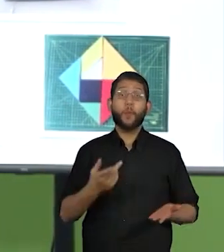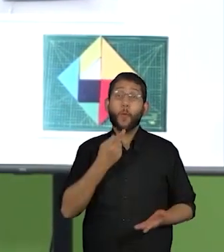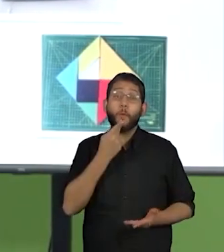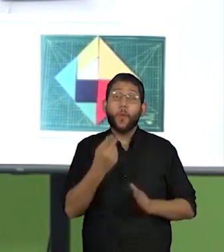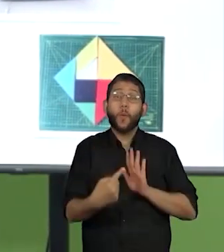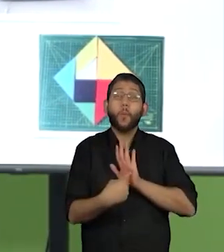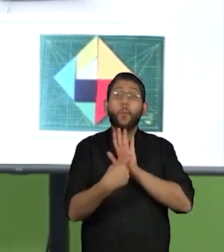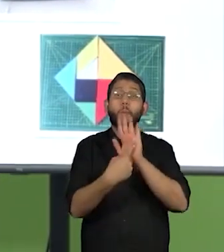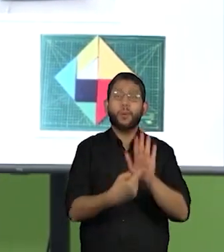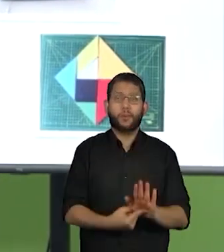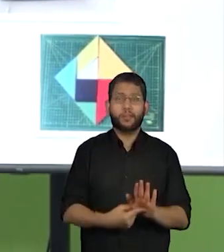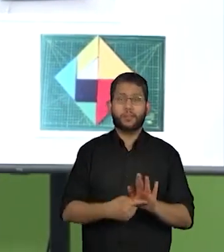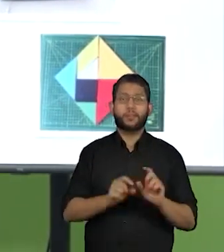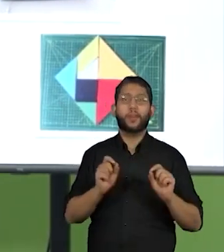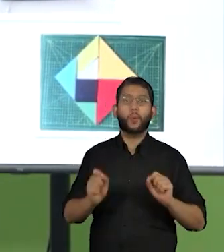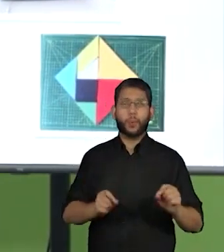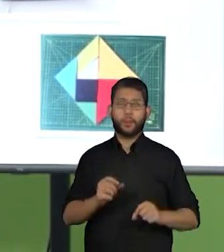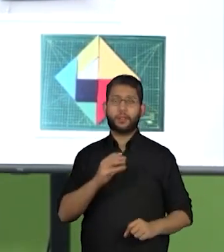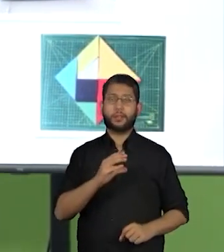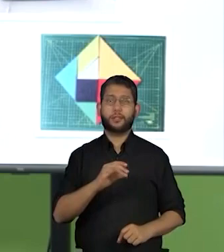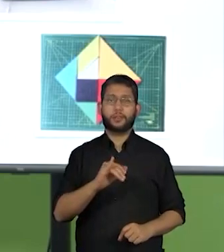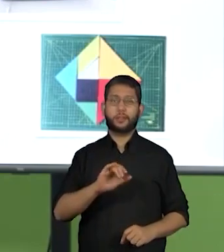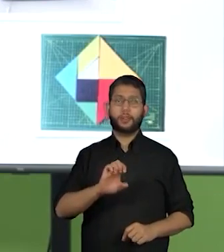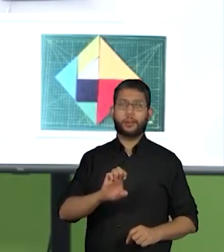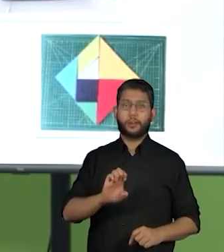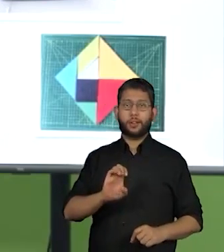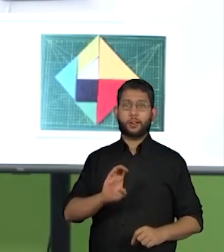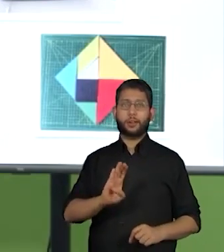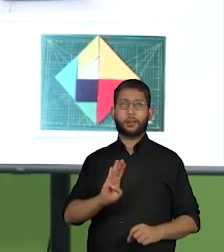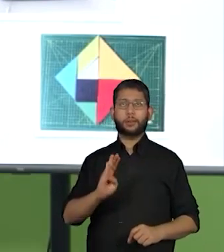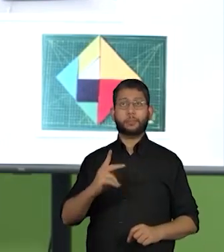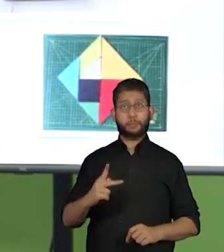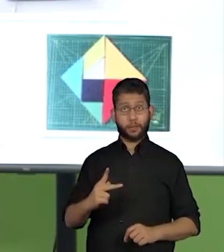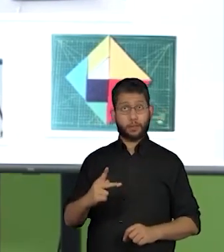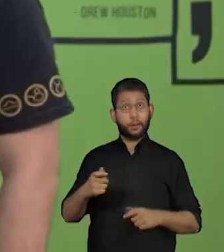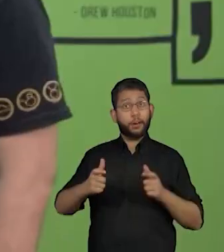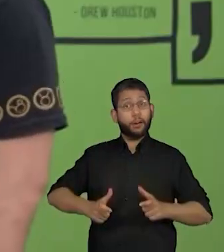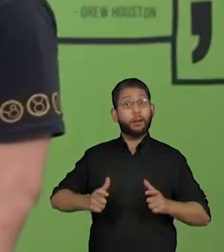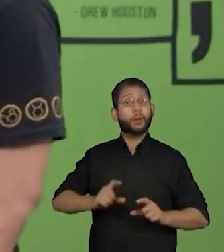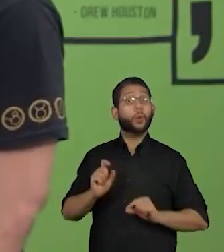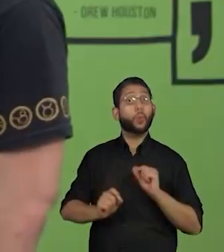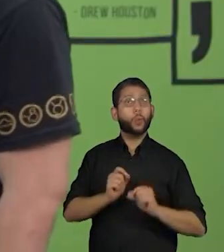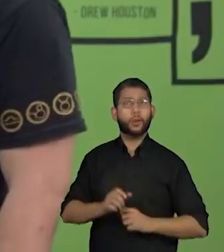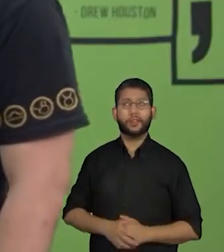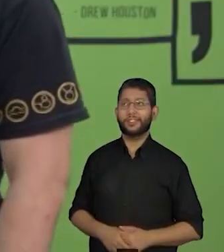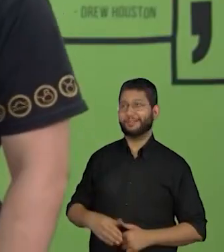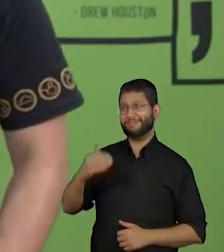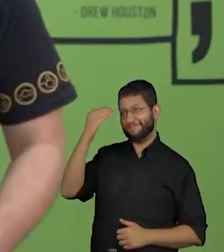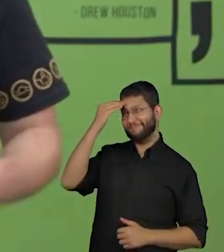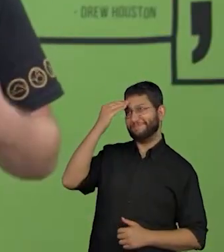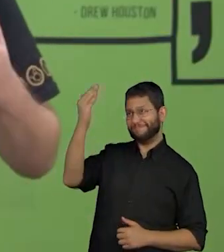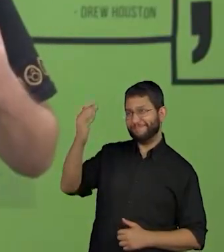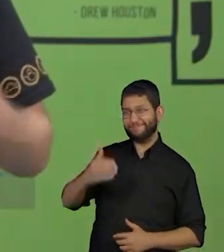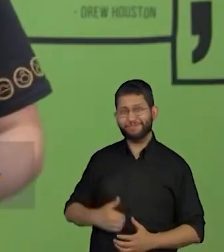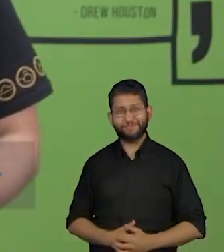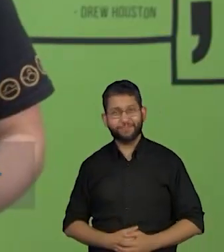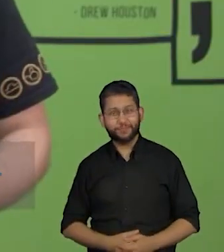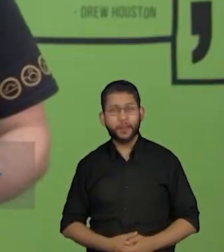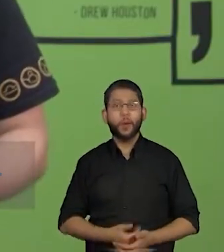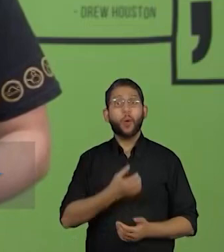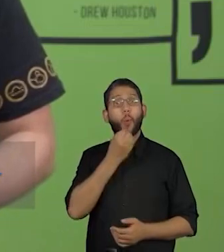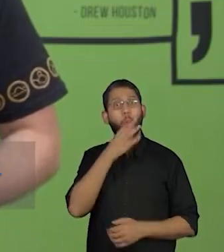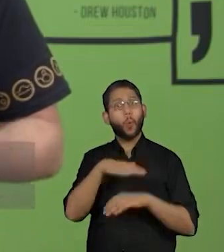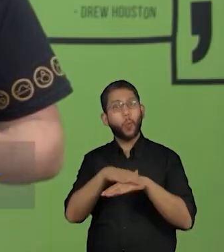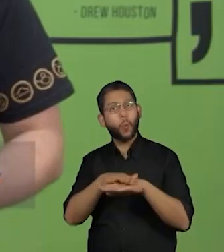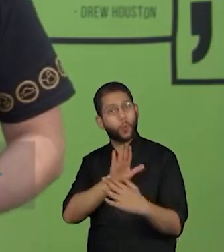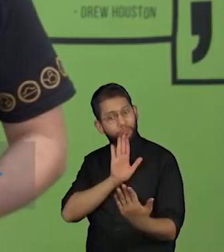agora sobre o CIEBP e os nossos espaços também. Com você, Leandro. Obrigado, professor. É muito bom falar